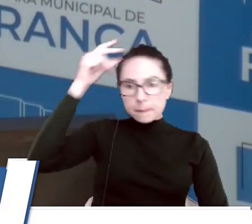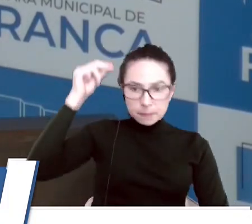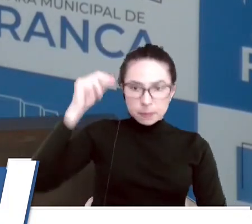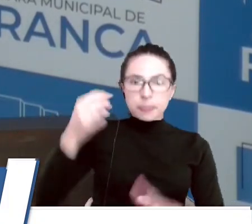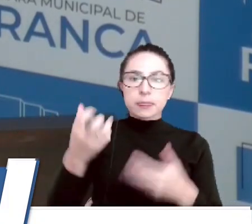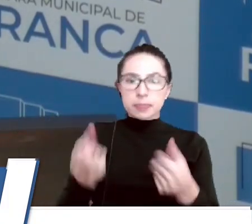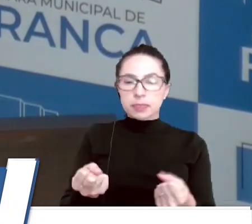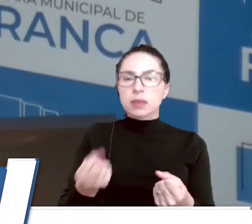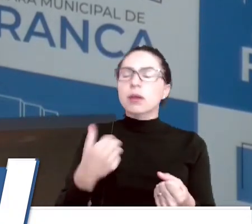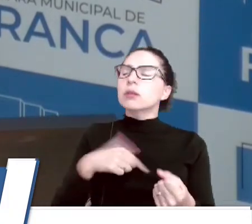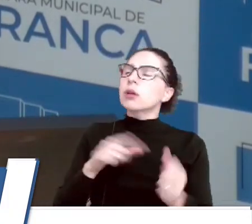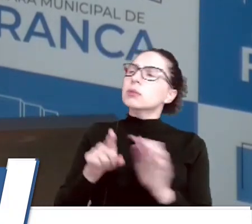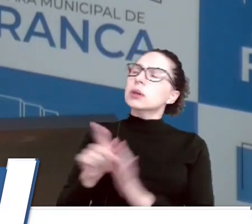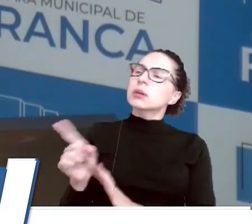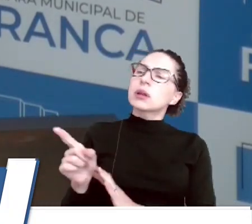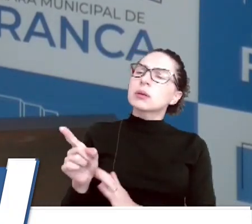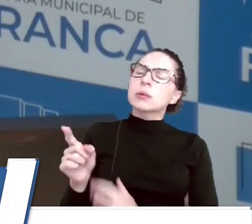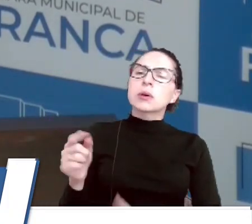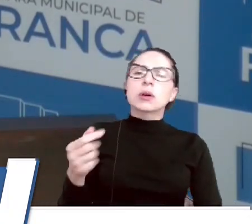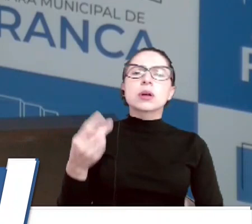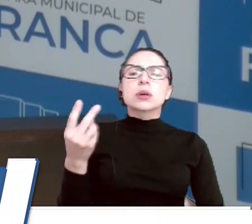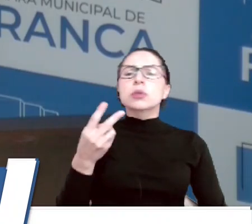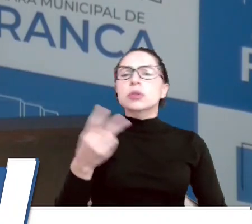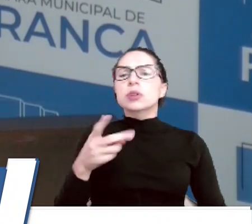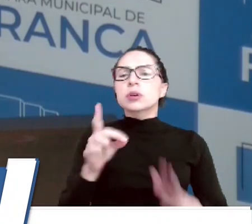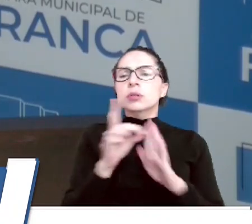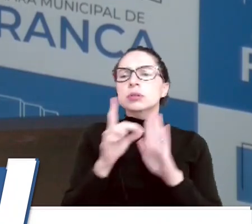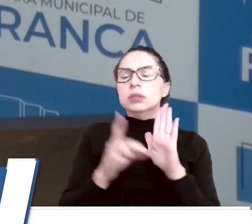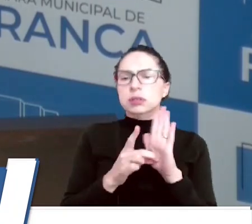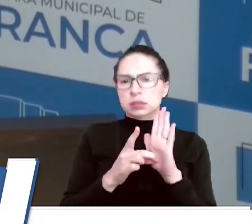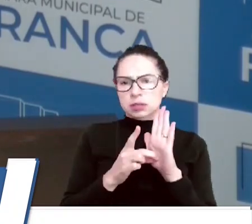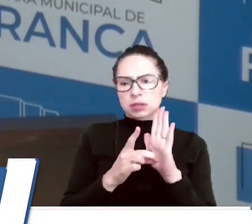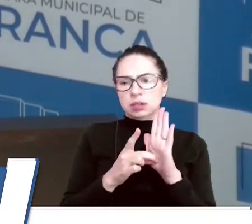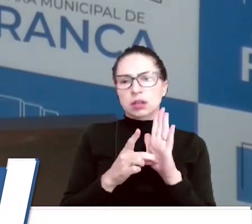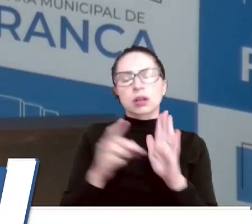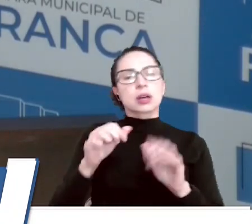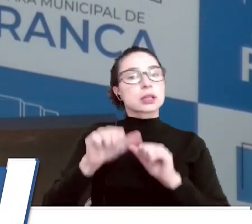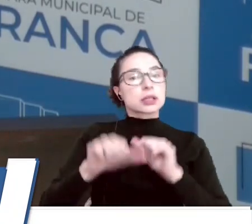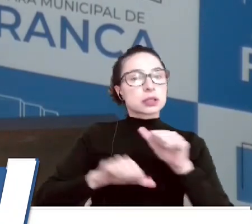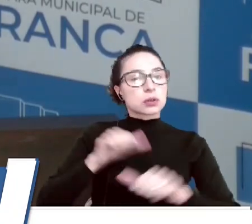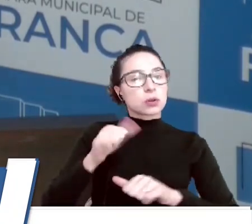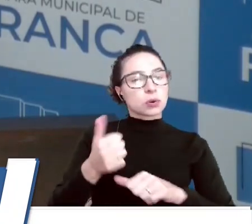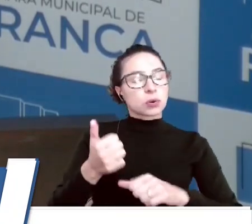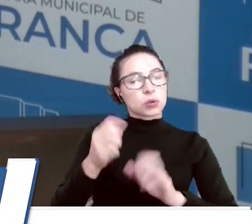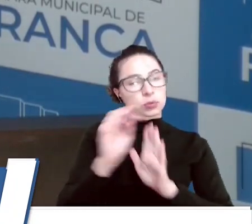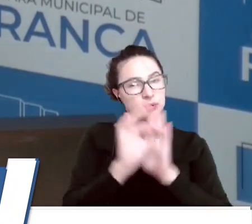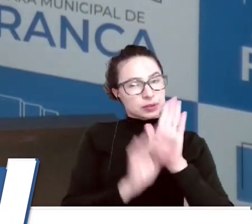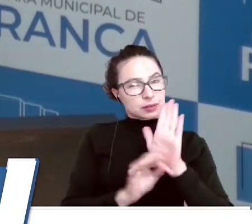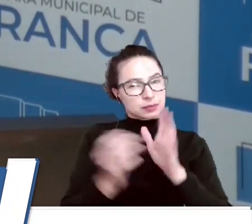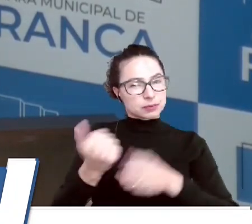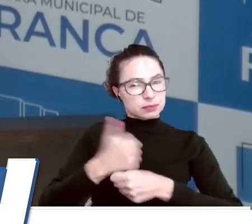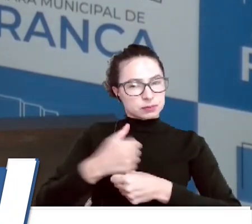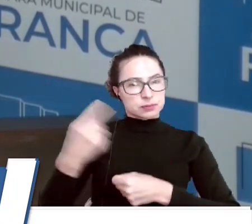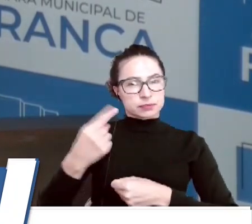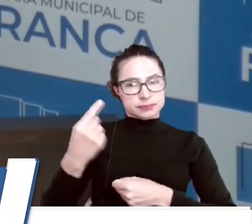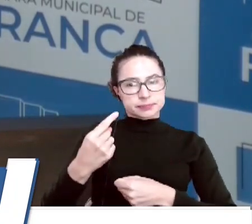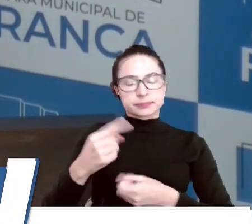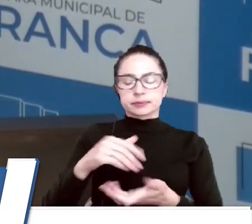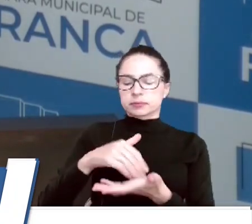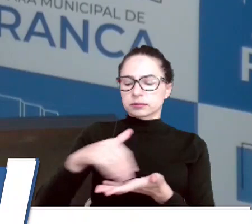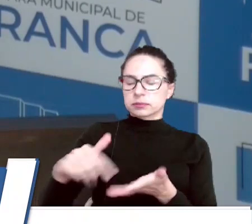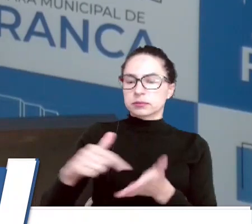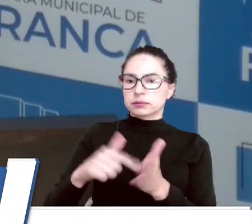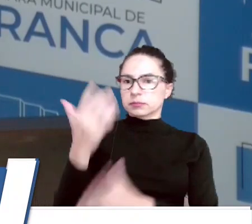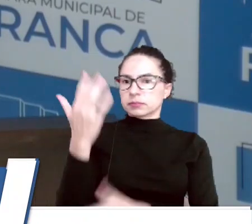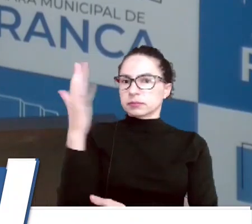perguntamos, e ao segundo decreto, que mudou a redação do primeiro? A Secretaria de Meio